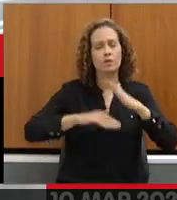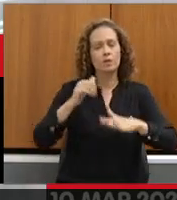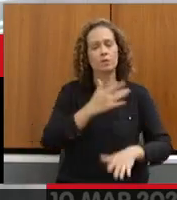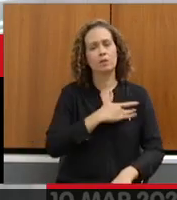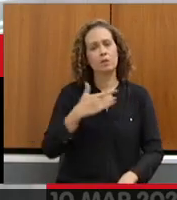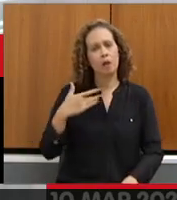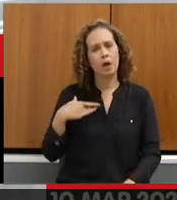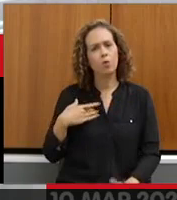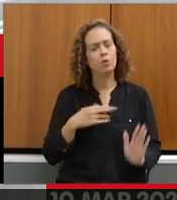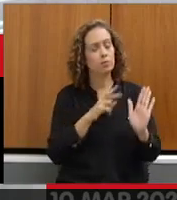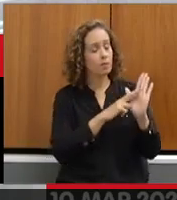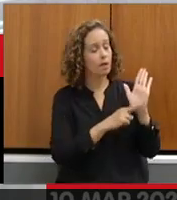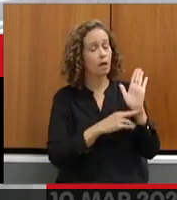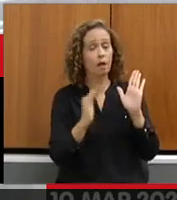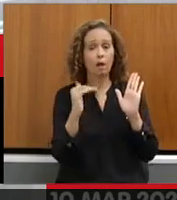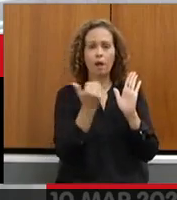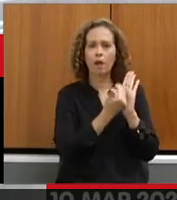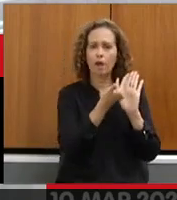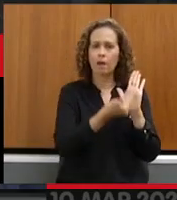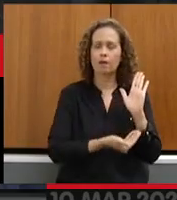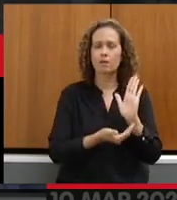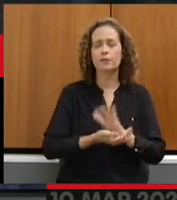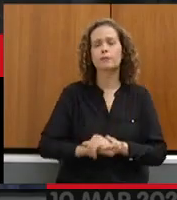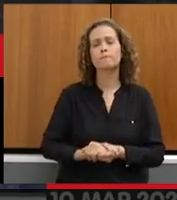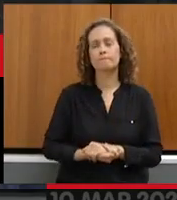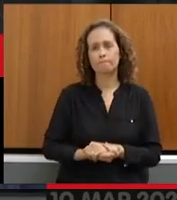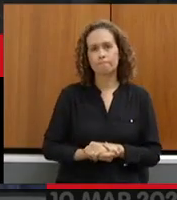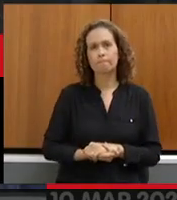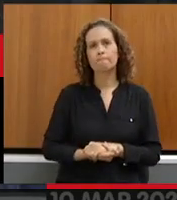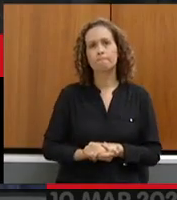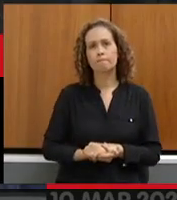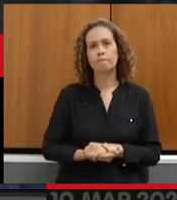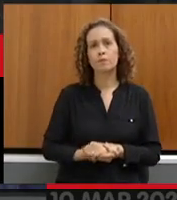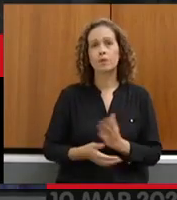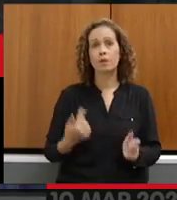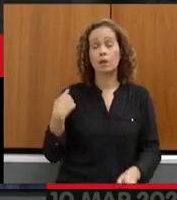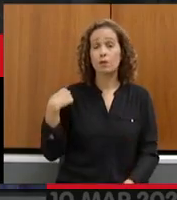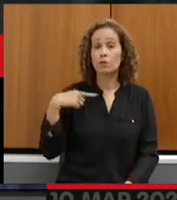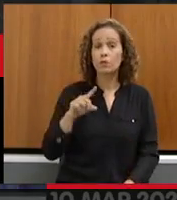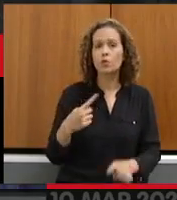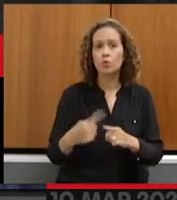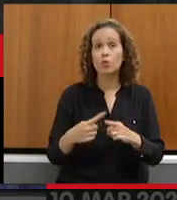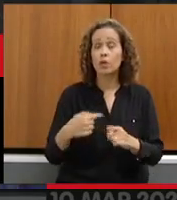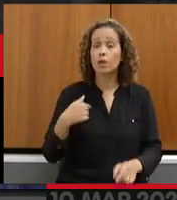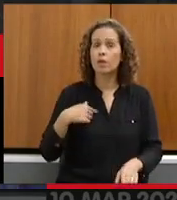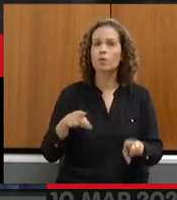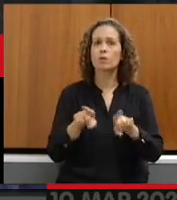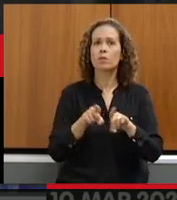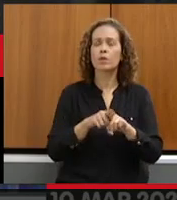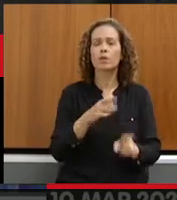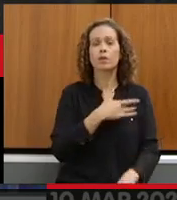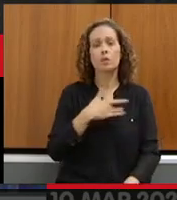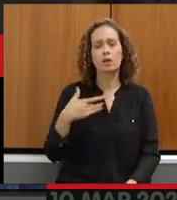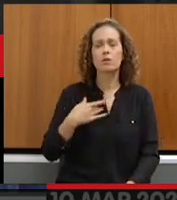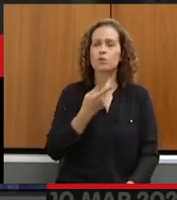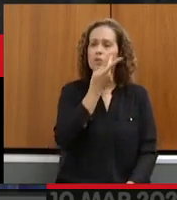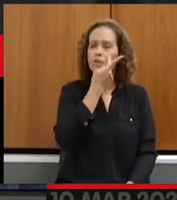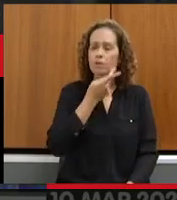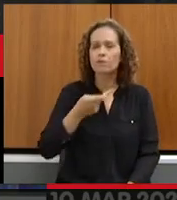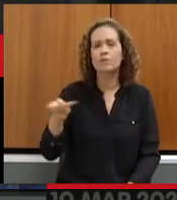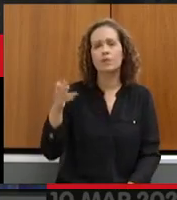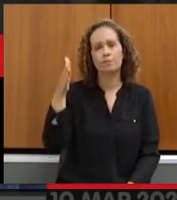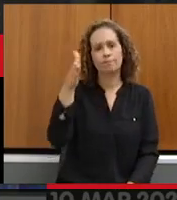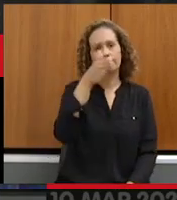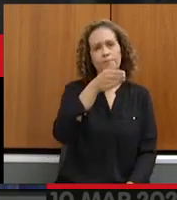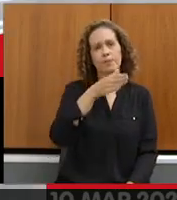Seguindo os critérios que nós elencamos lá era e eu fui porque Justamente eu sou da Saúde eu visito na eu não tenho